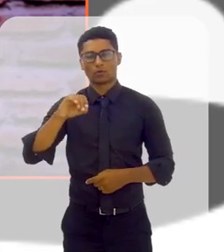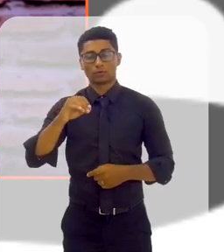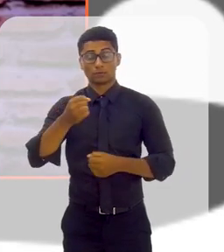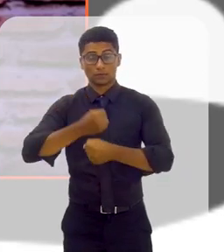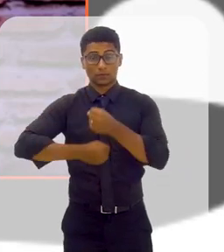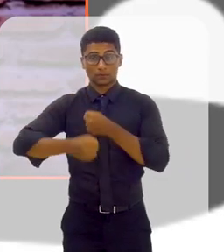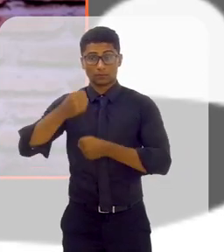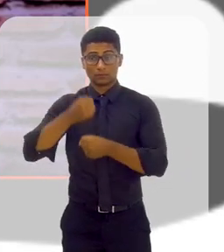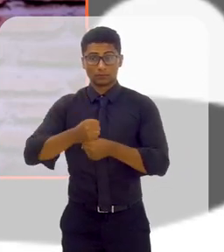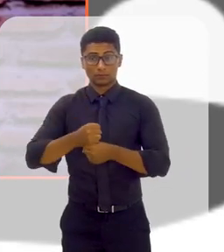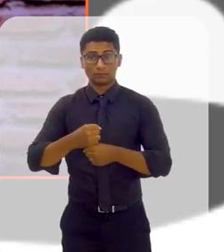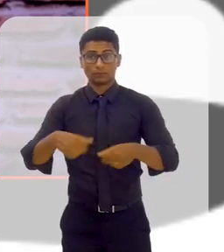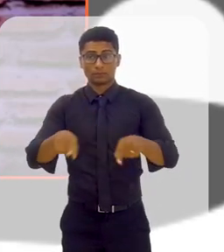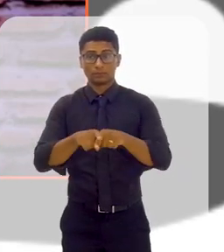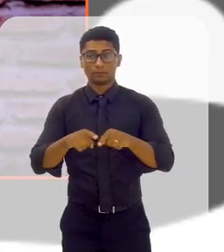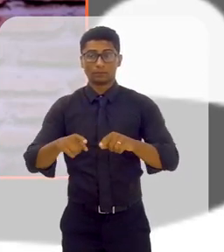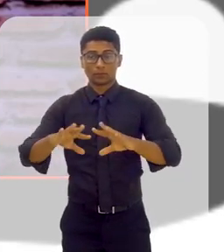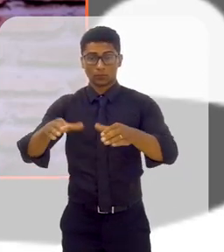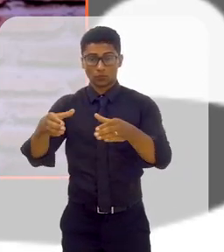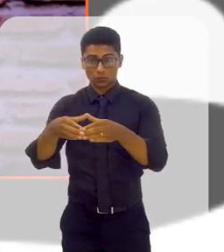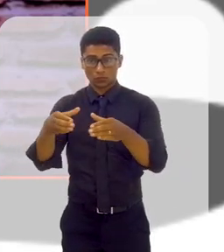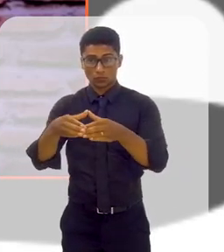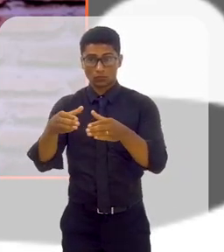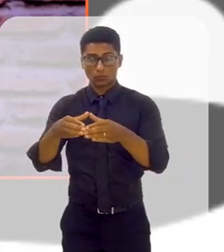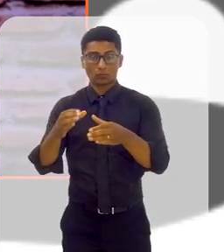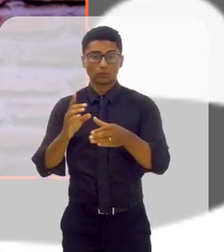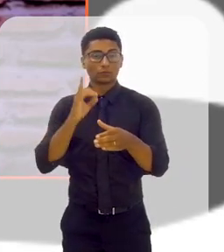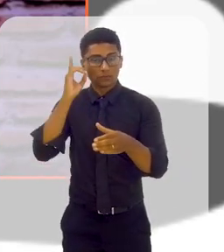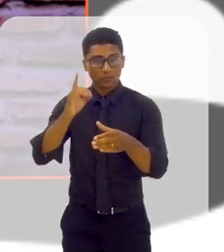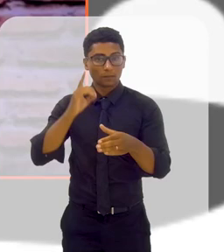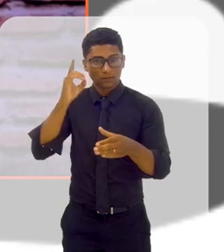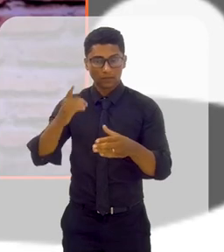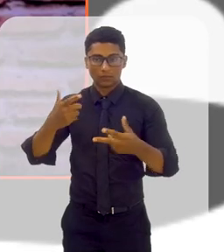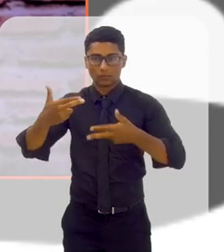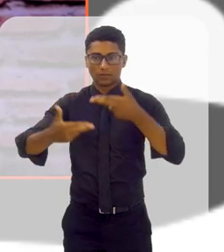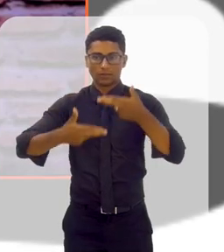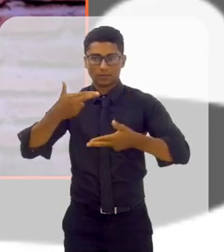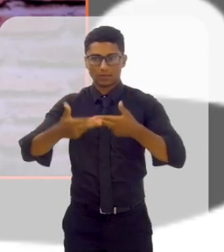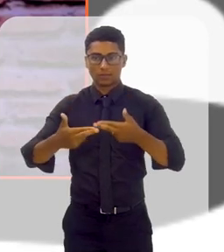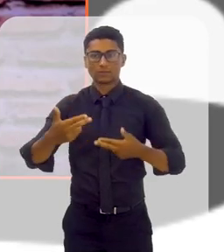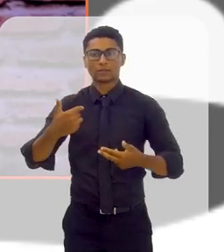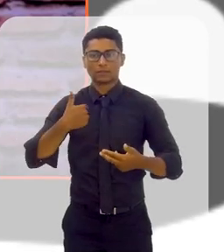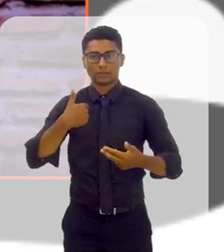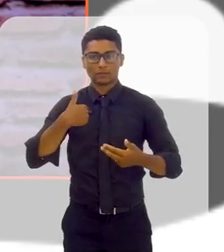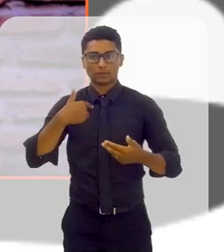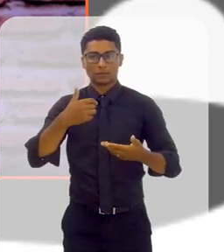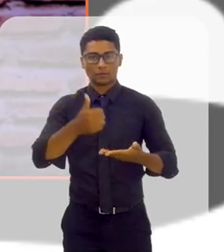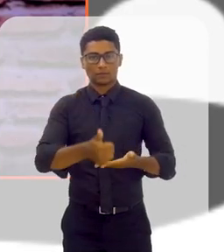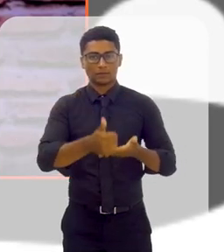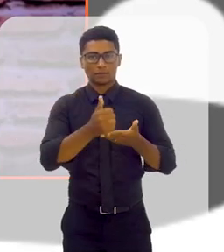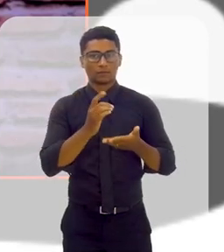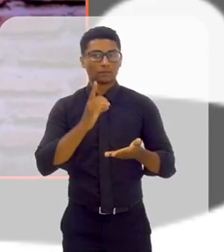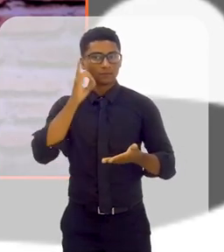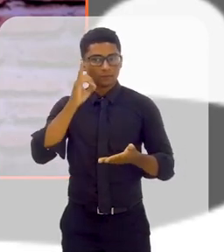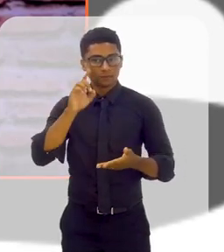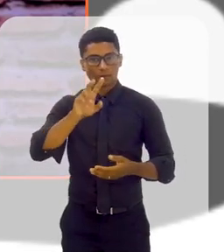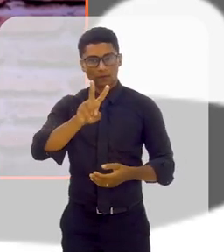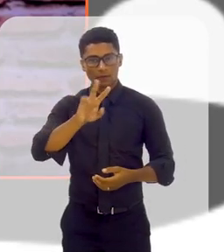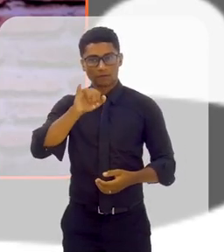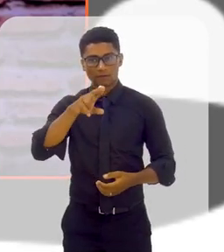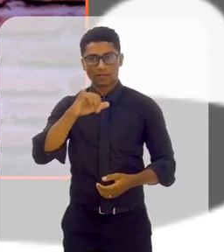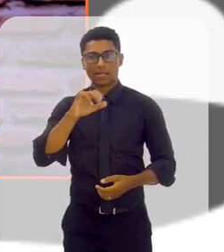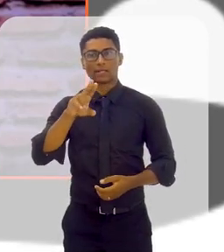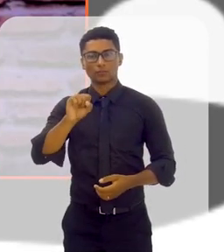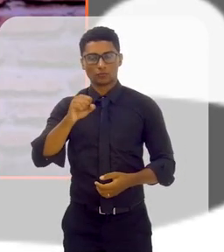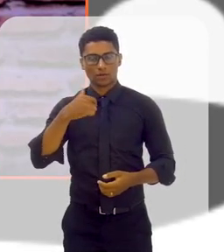no ano passado foi desenvolvido a frente parlamentar da reciclagem Ao qual eu tenho assessorado pelo Deputado Vinícius Carvalho como